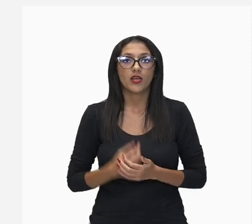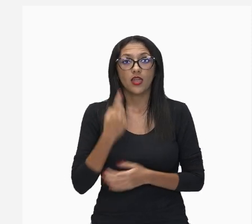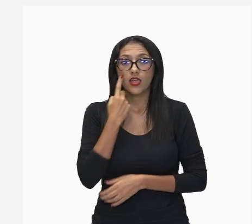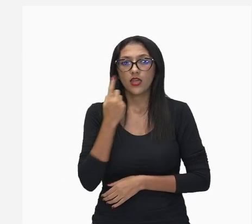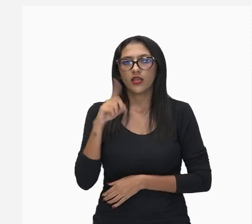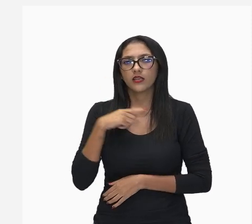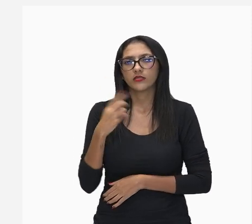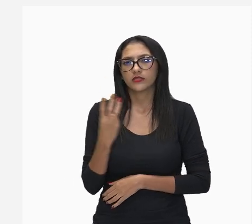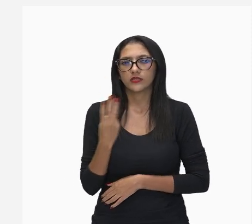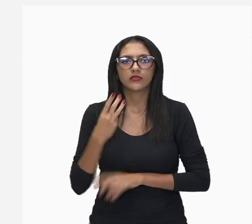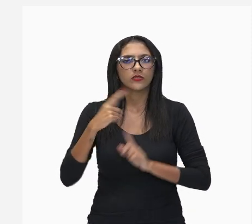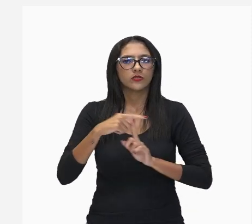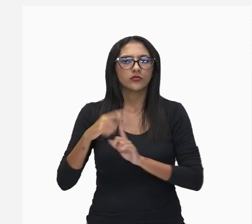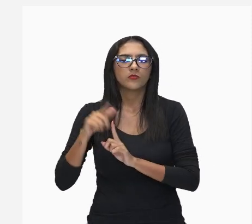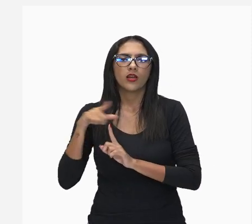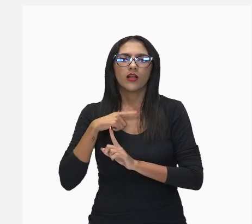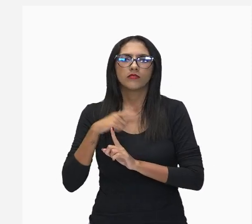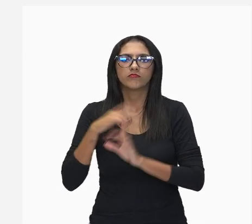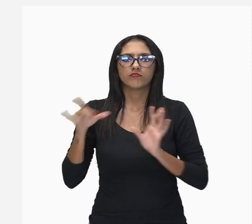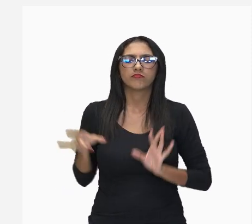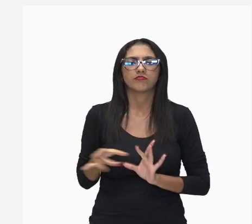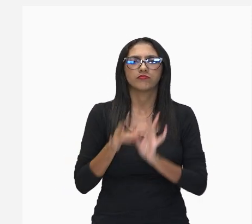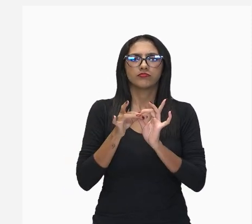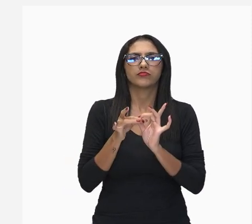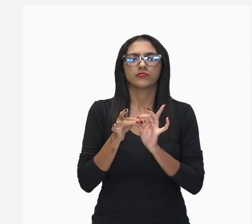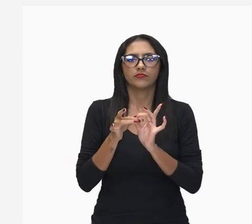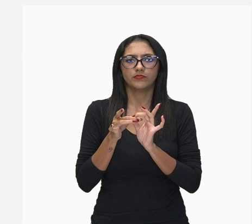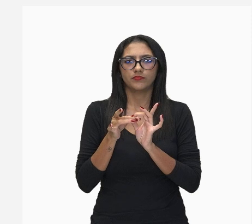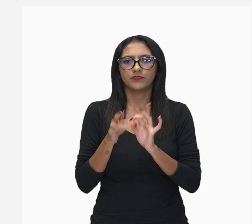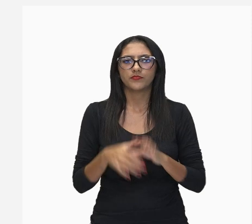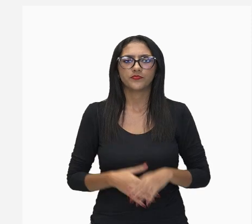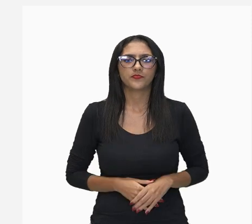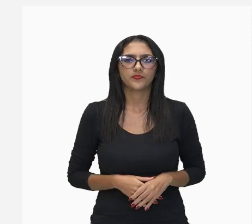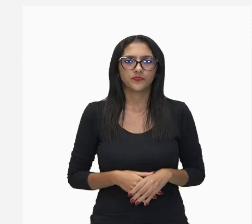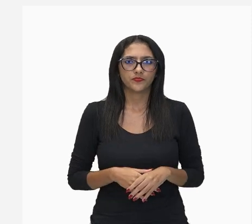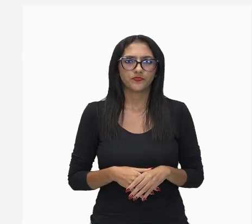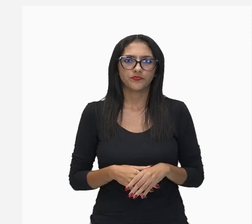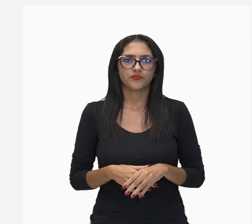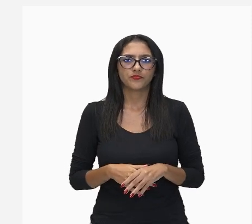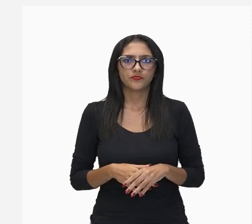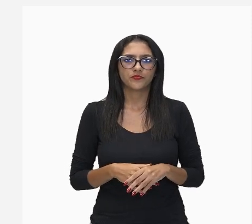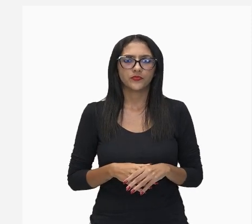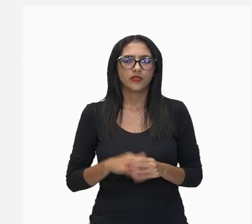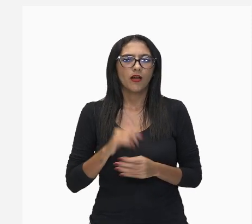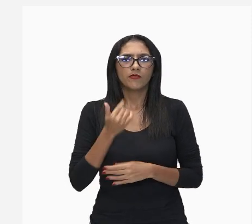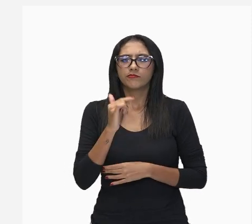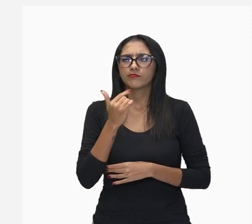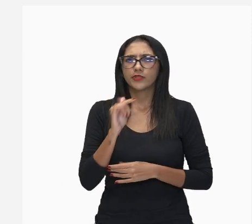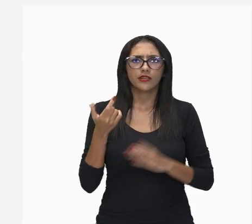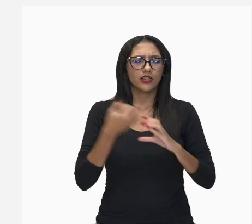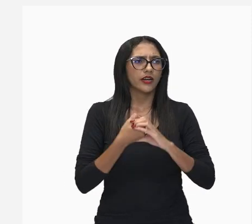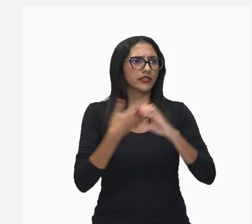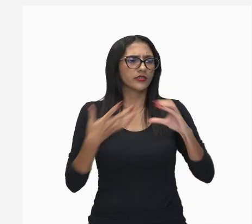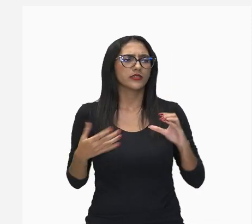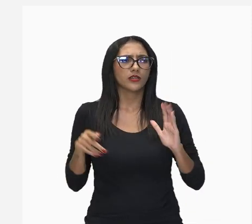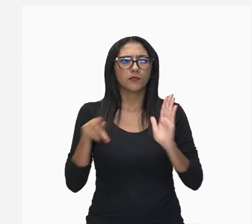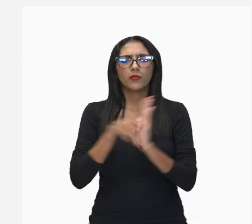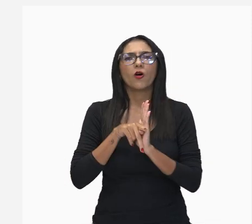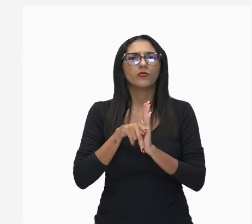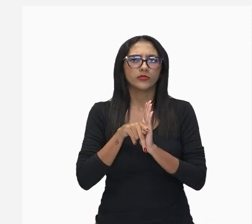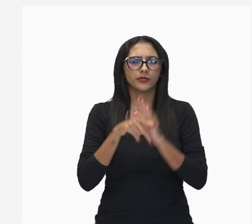livre há a fusão do discurso direto e discurso indireto. Não existem marcas que mostrem a mudança